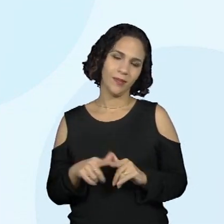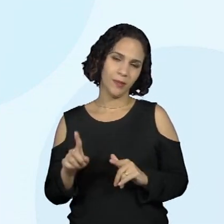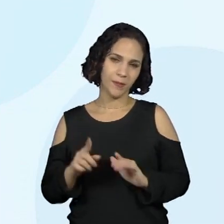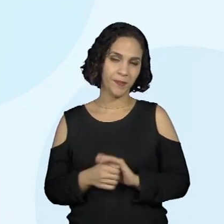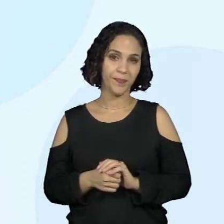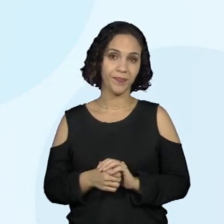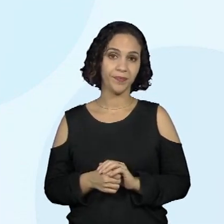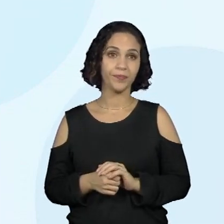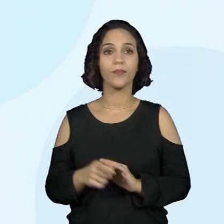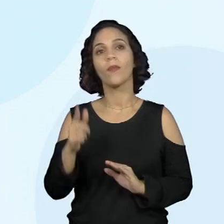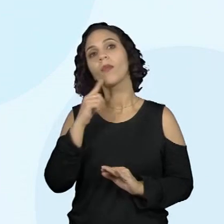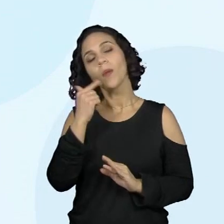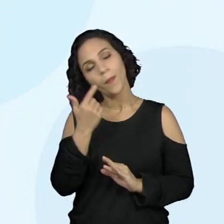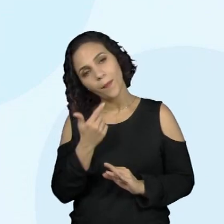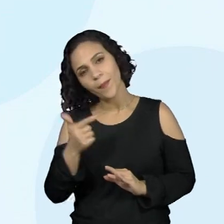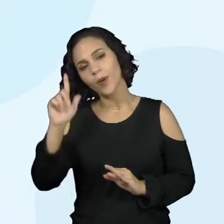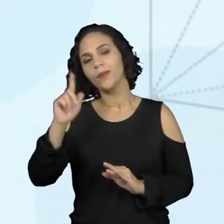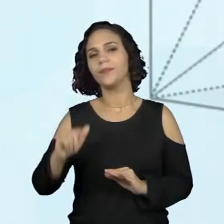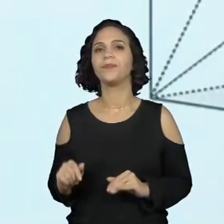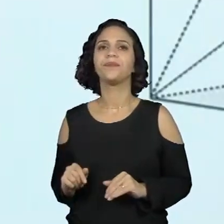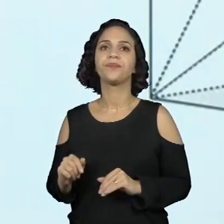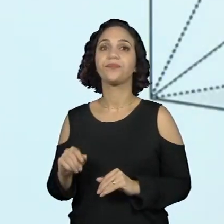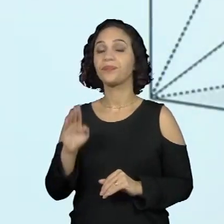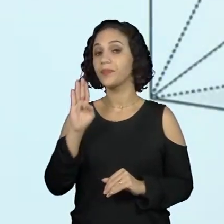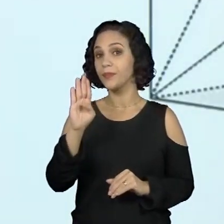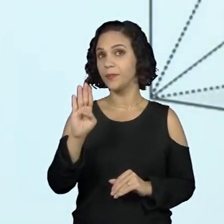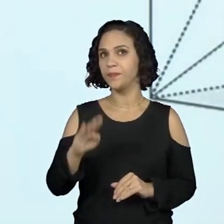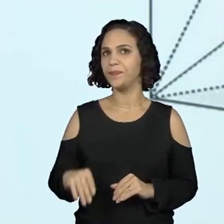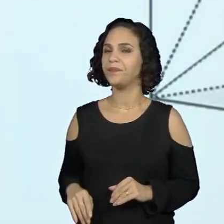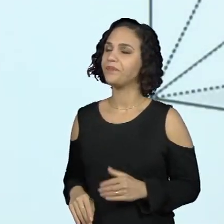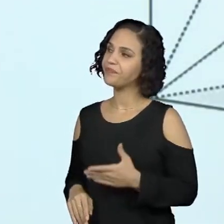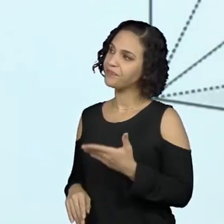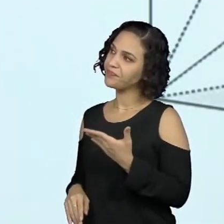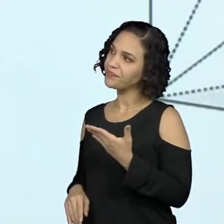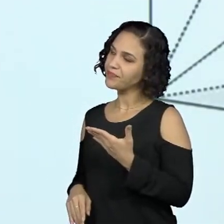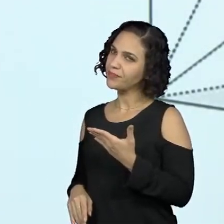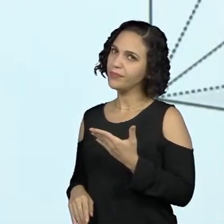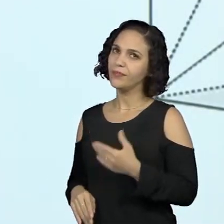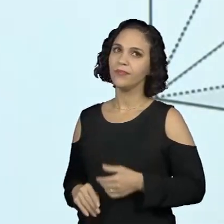Vamos lá para a próxima. Para B agora.